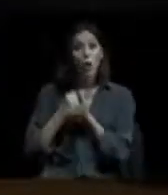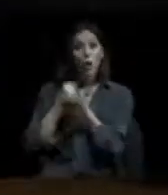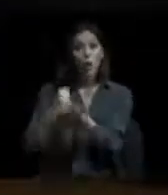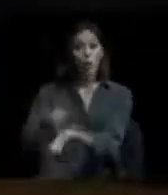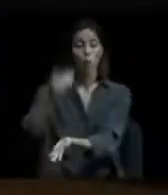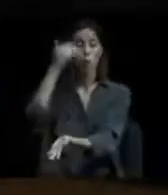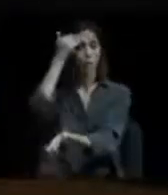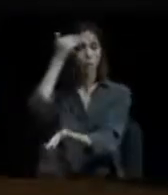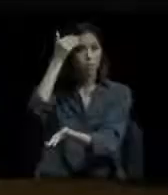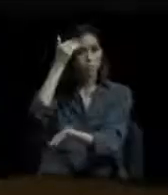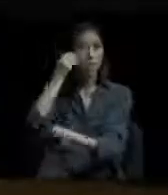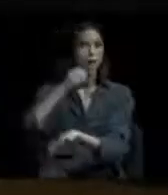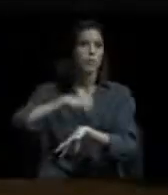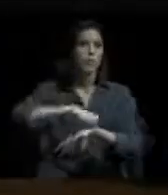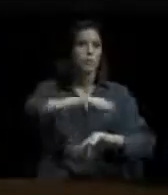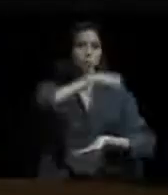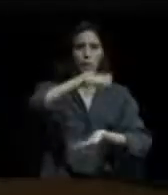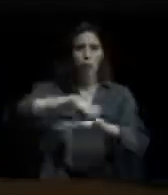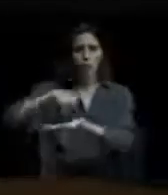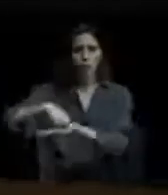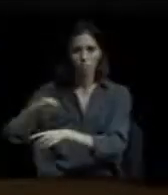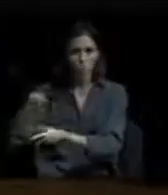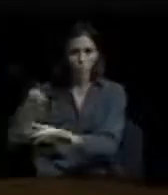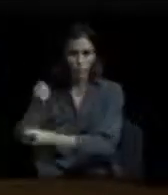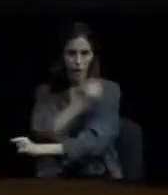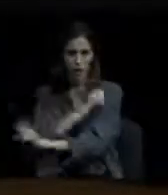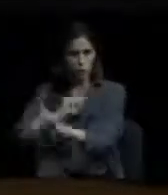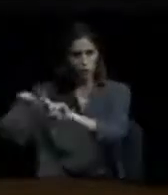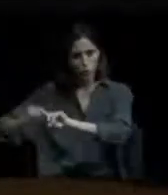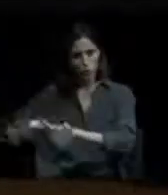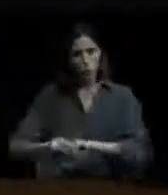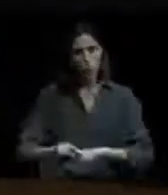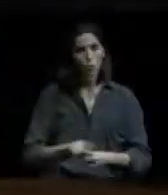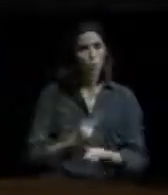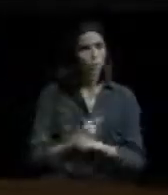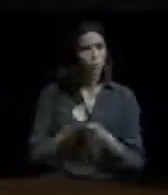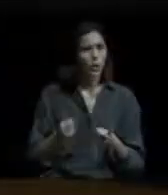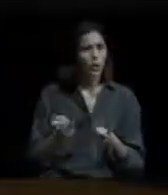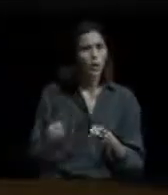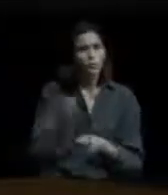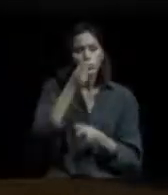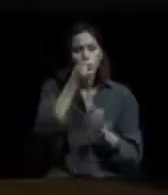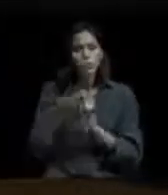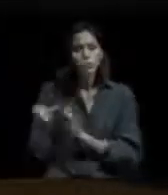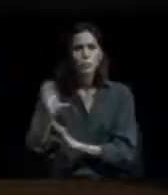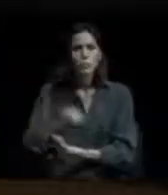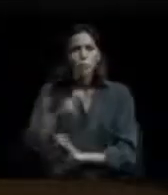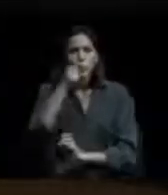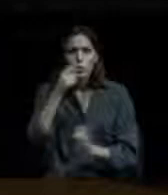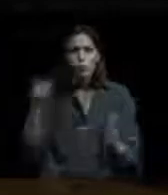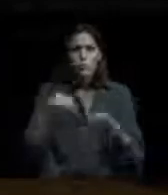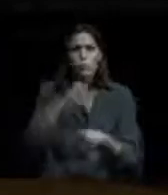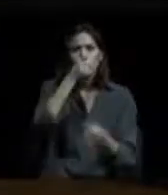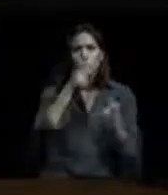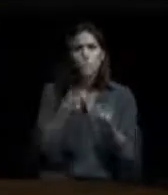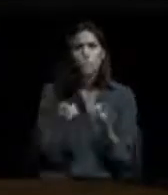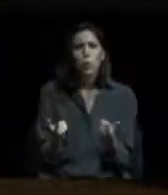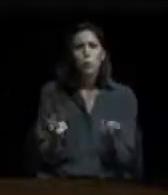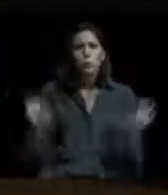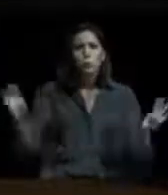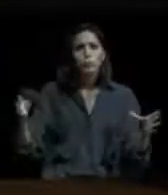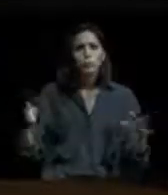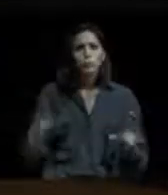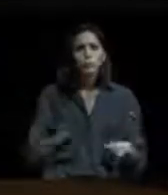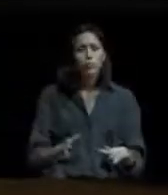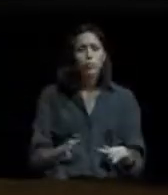apoio à especulação imobiliária. Porque será que, em resultado destas práticas, em vez de mais pessoas, Lisboa continua a perder população? E